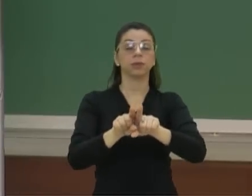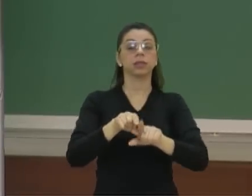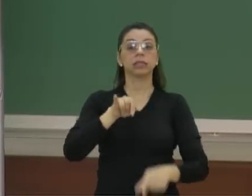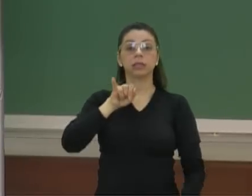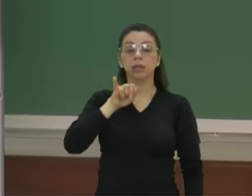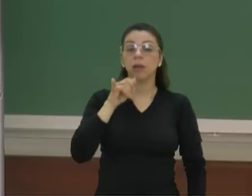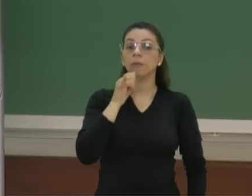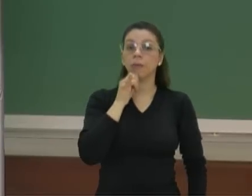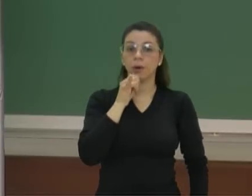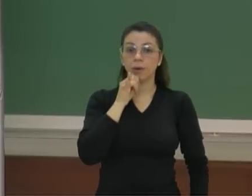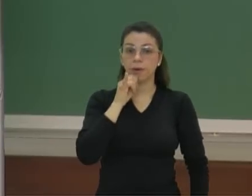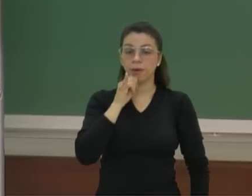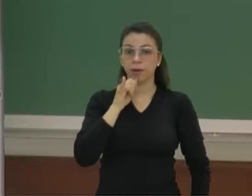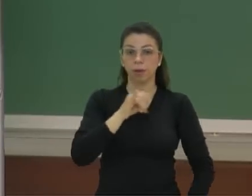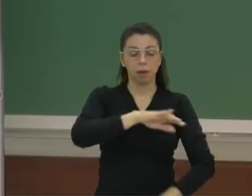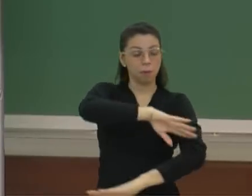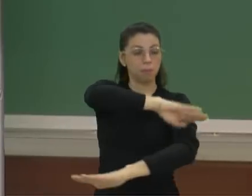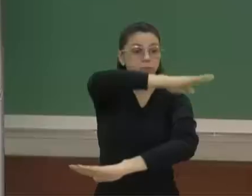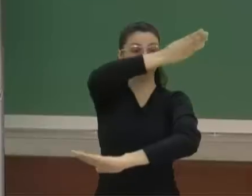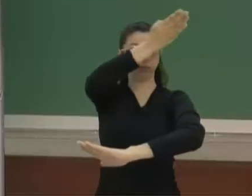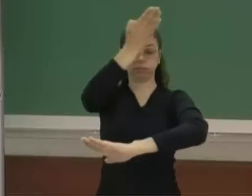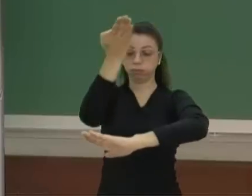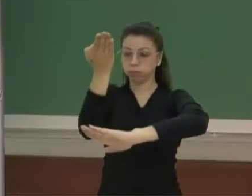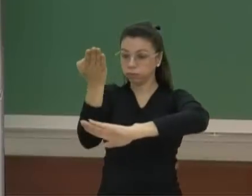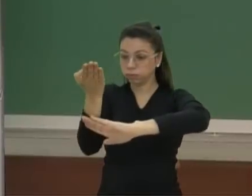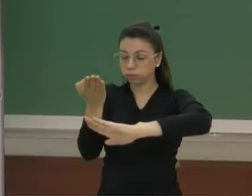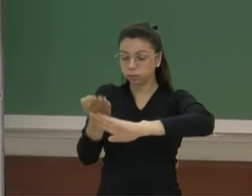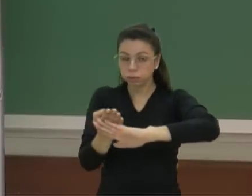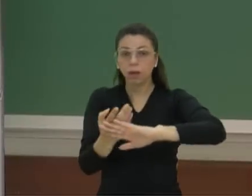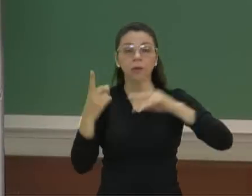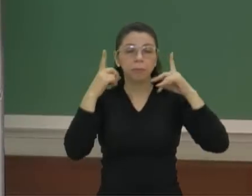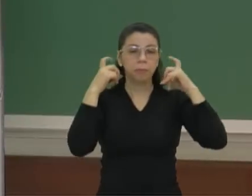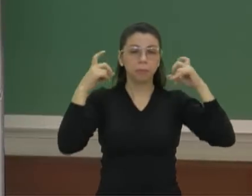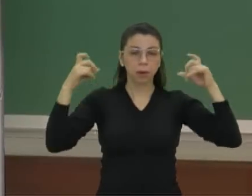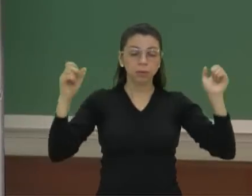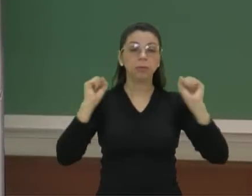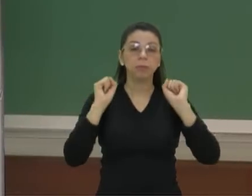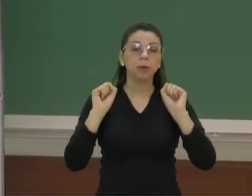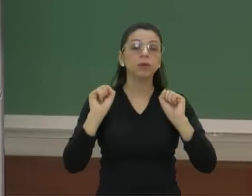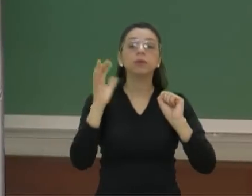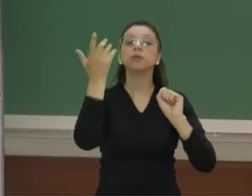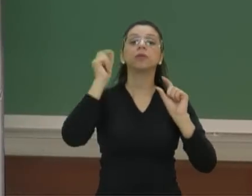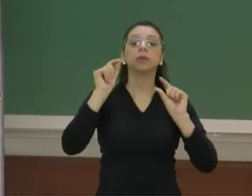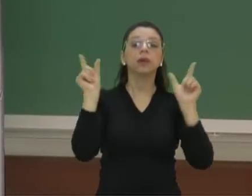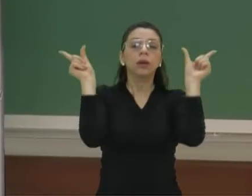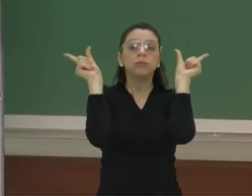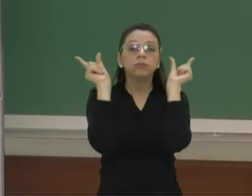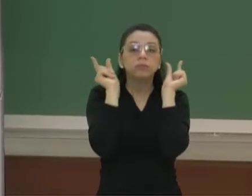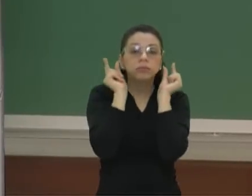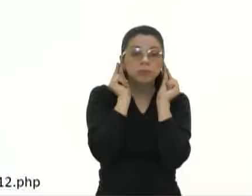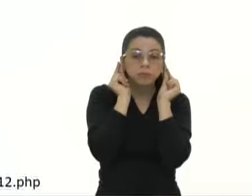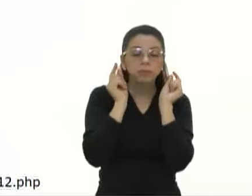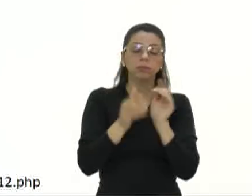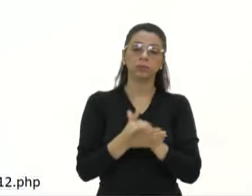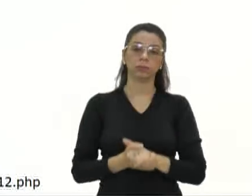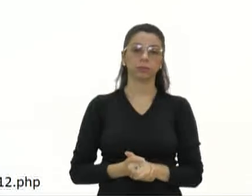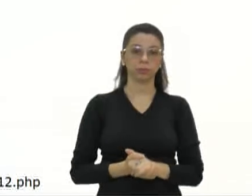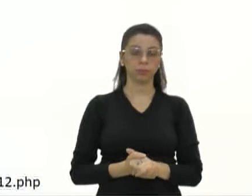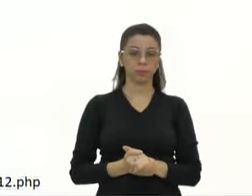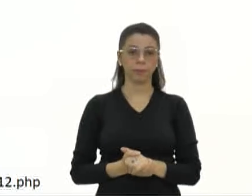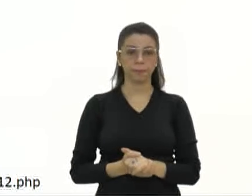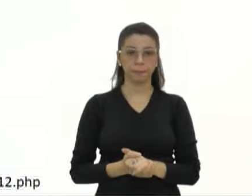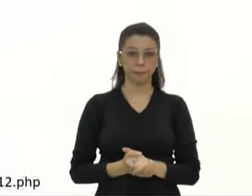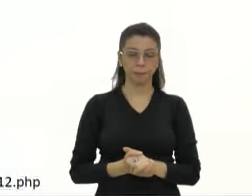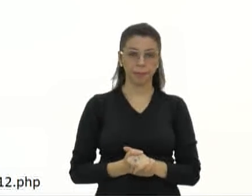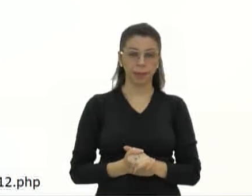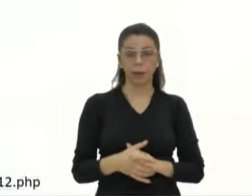um longo período de tempo, ter a perda dessa audição. Então vamos continuar? Pessoas que